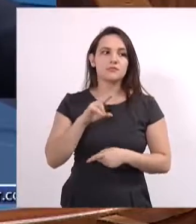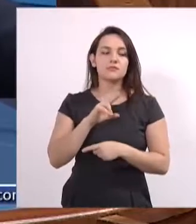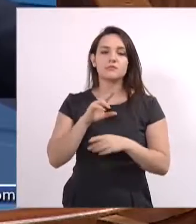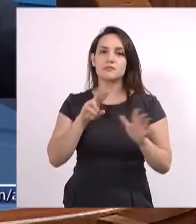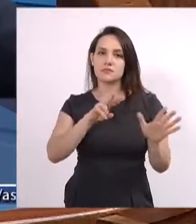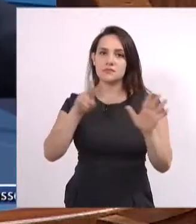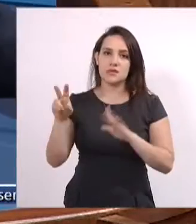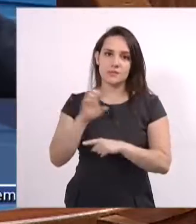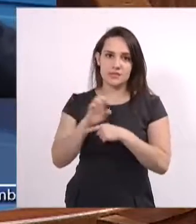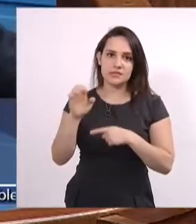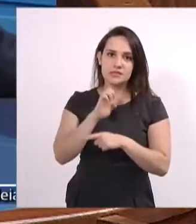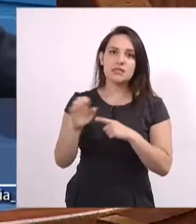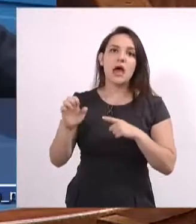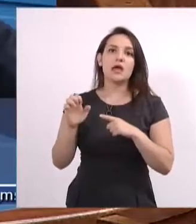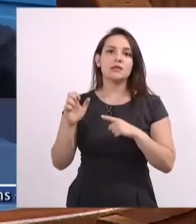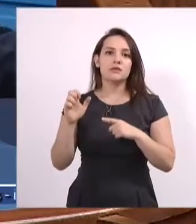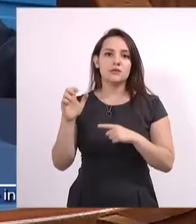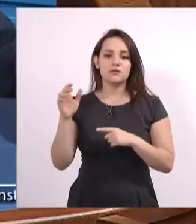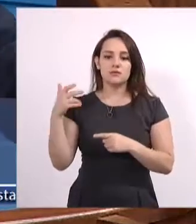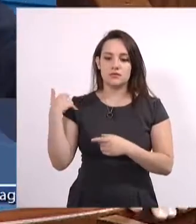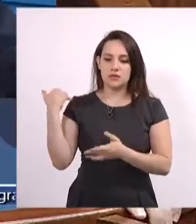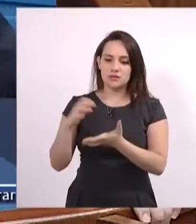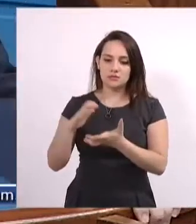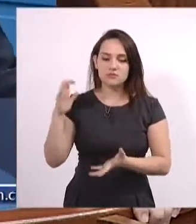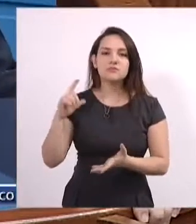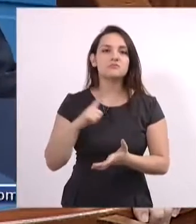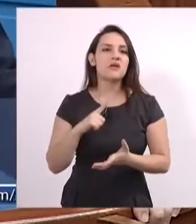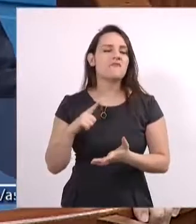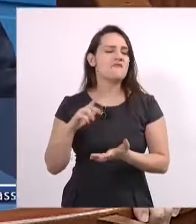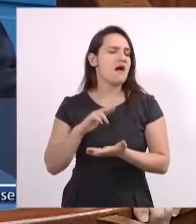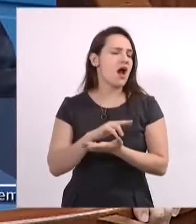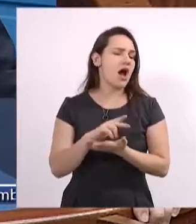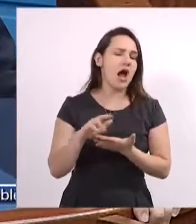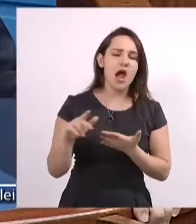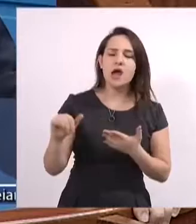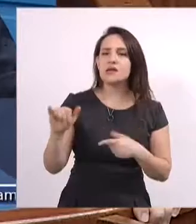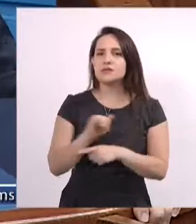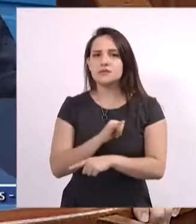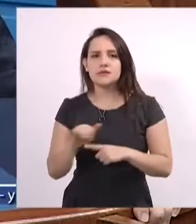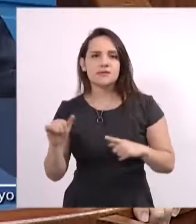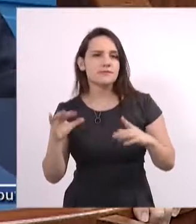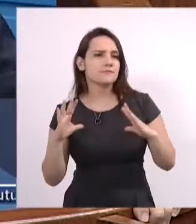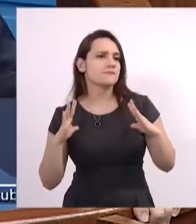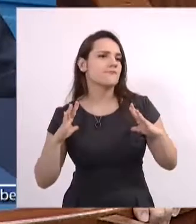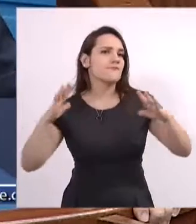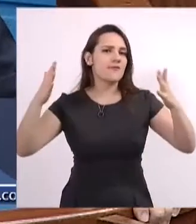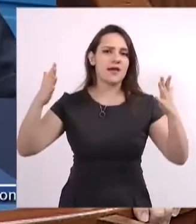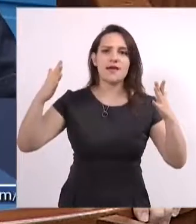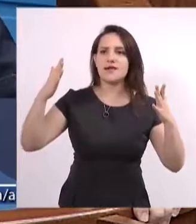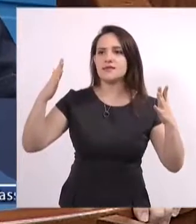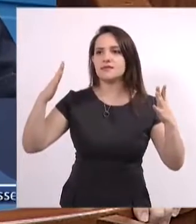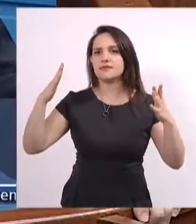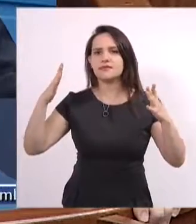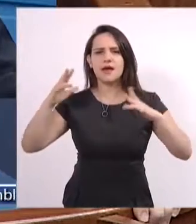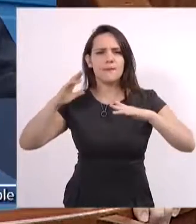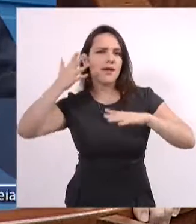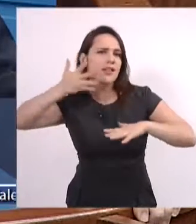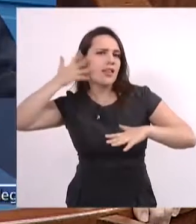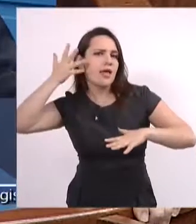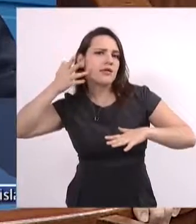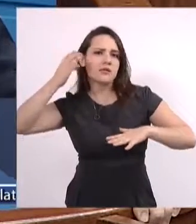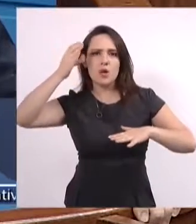onde tivemos várias ações, caminhadas, eventos de conscientização